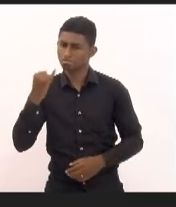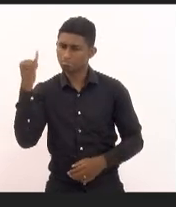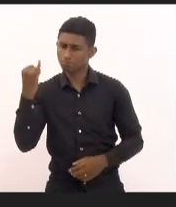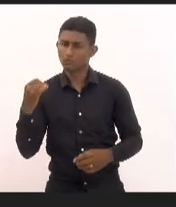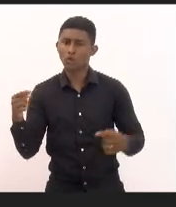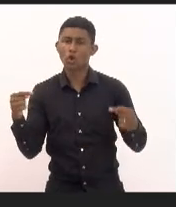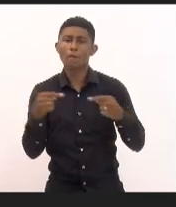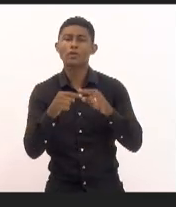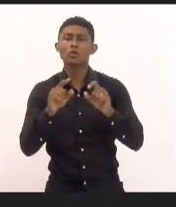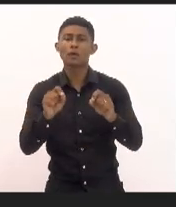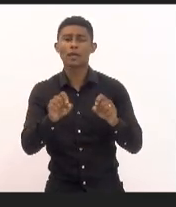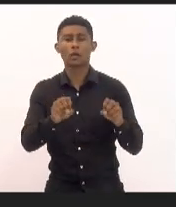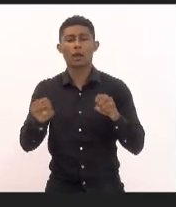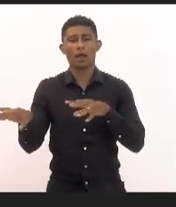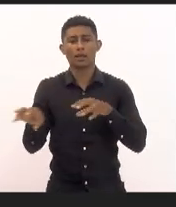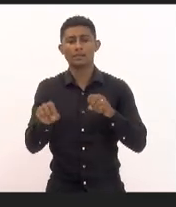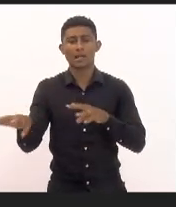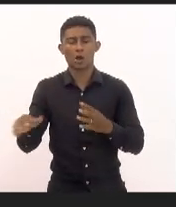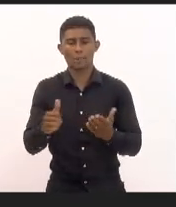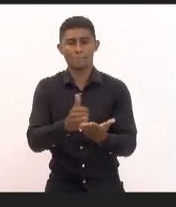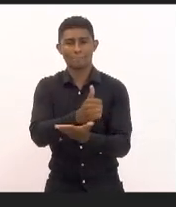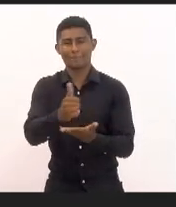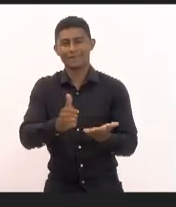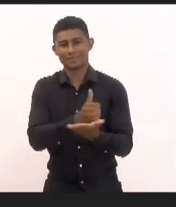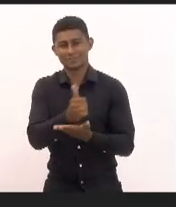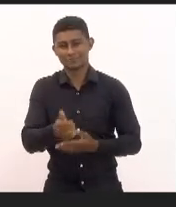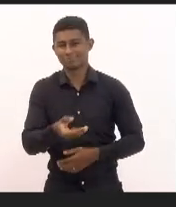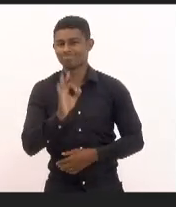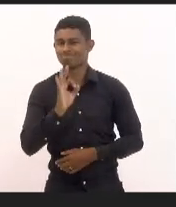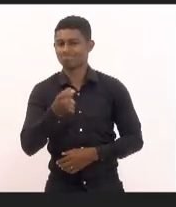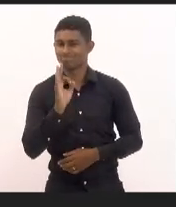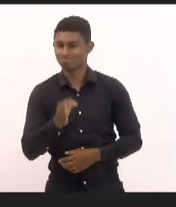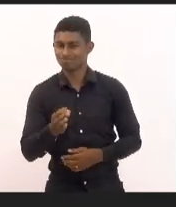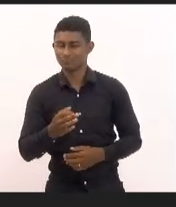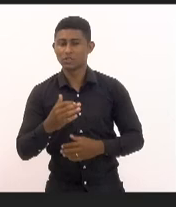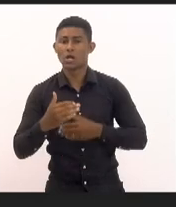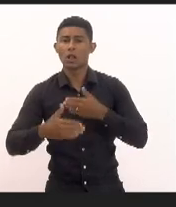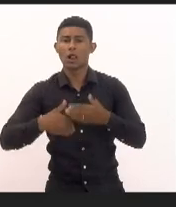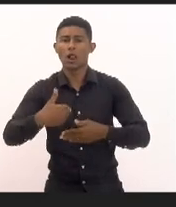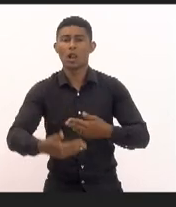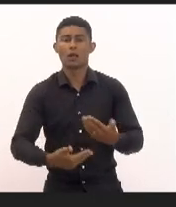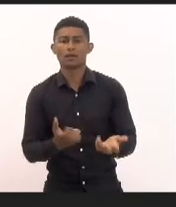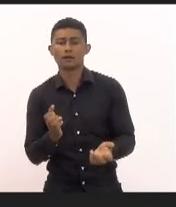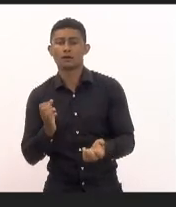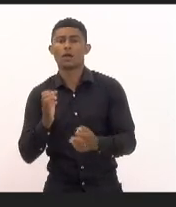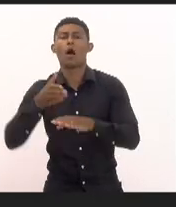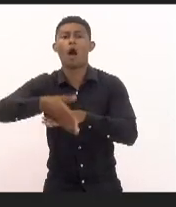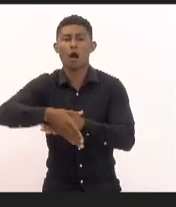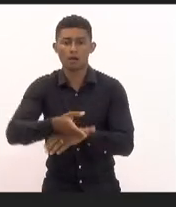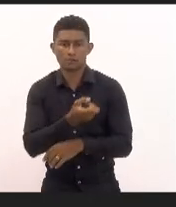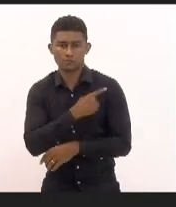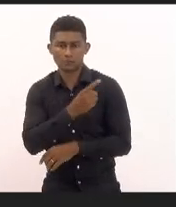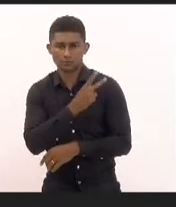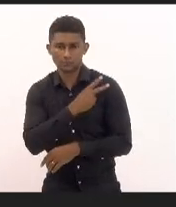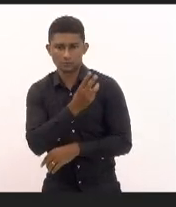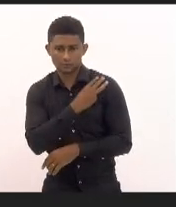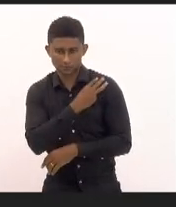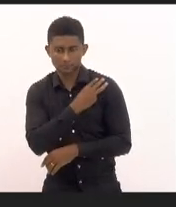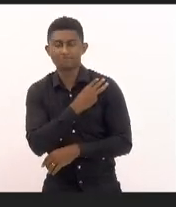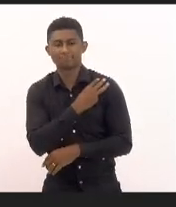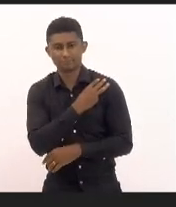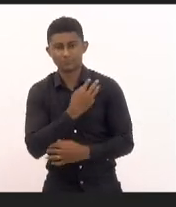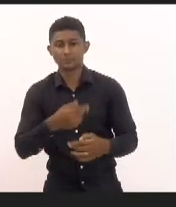da educação, não é, para o ensino médio, o ensino superior, o ensino